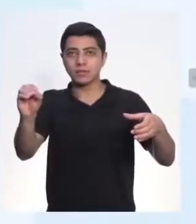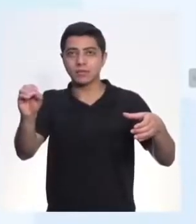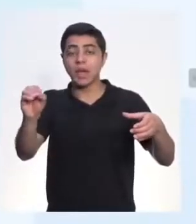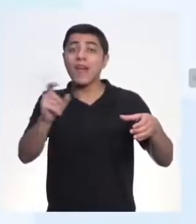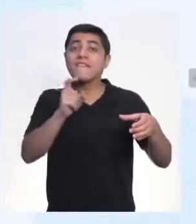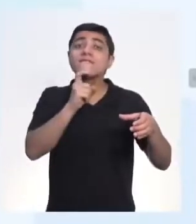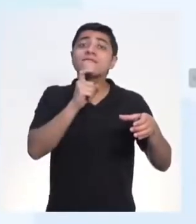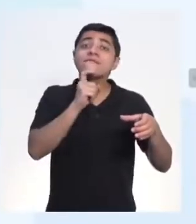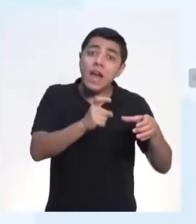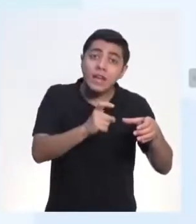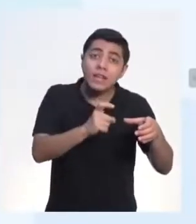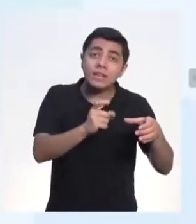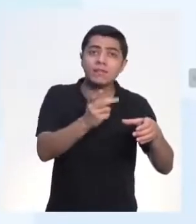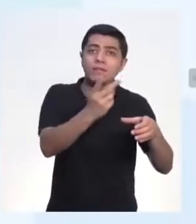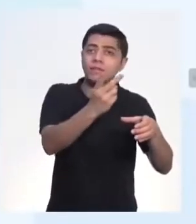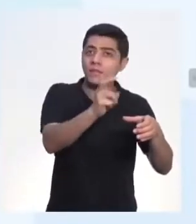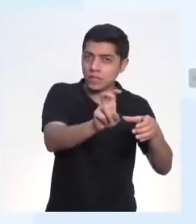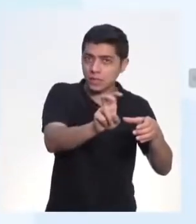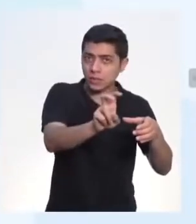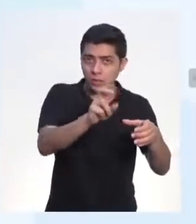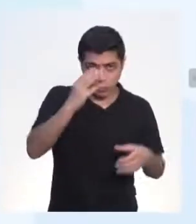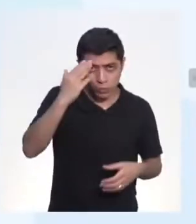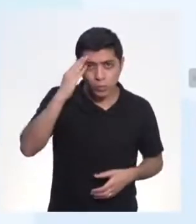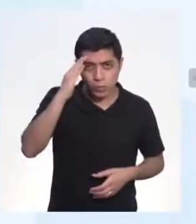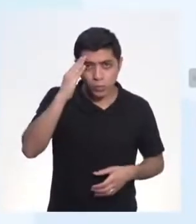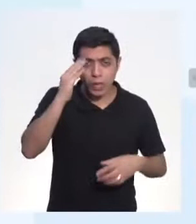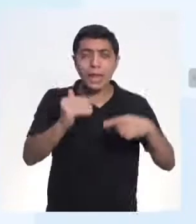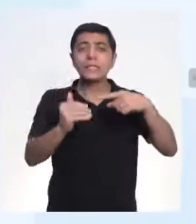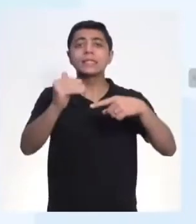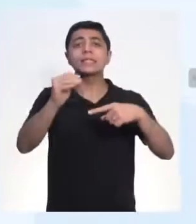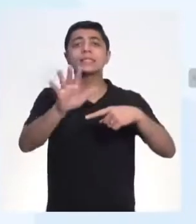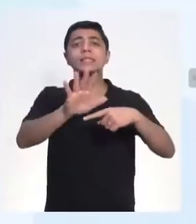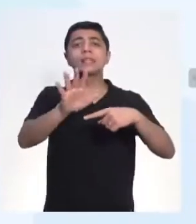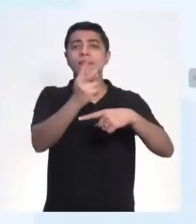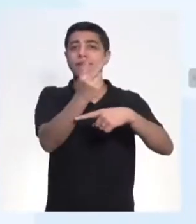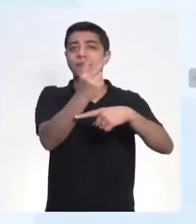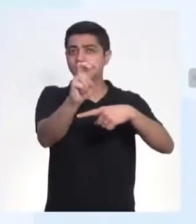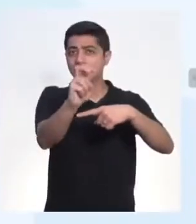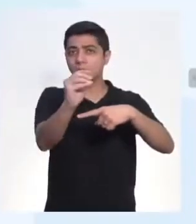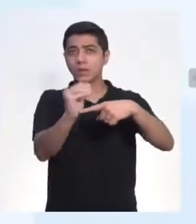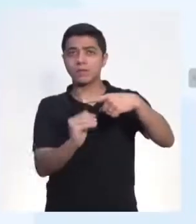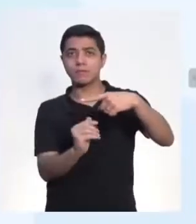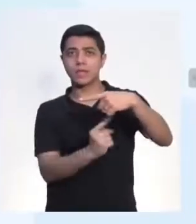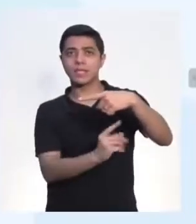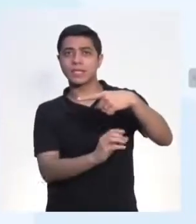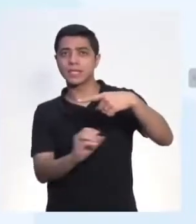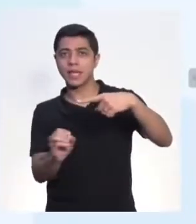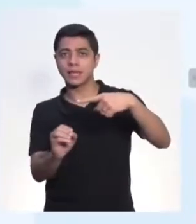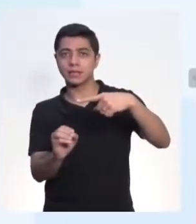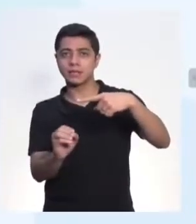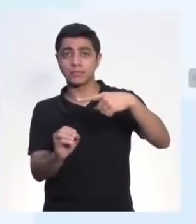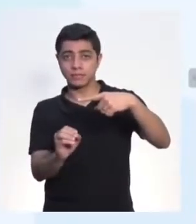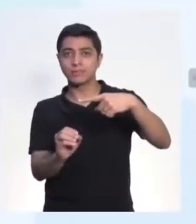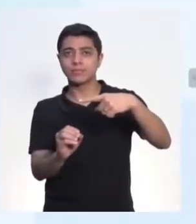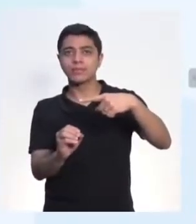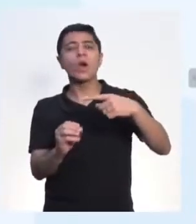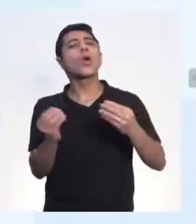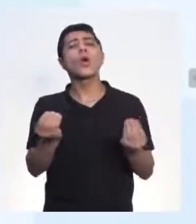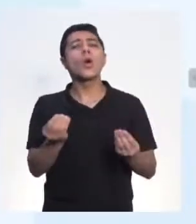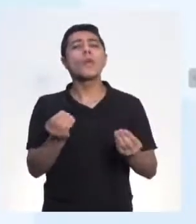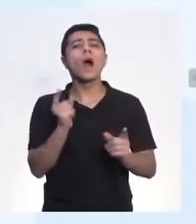ao todo, certo? Para eu chegar na decimal, eu vou dividir